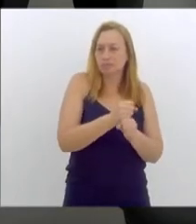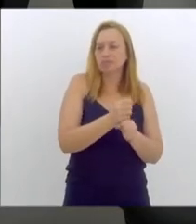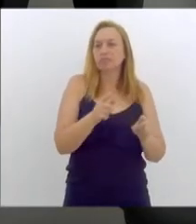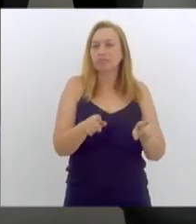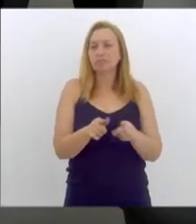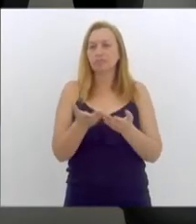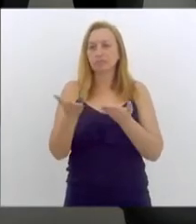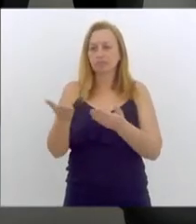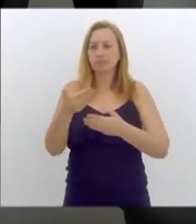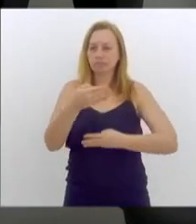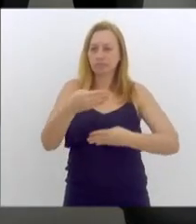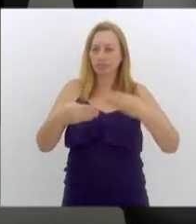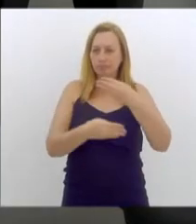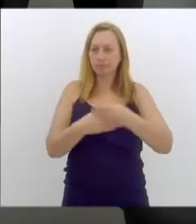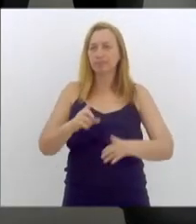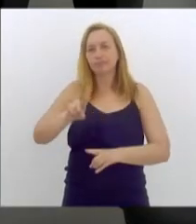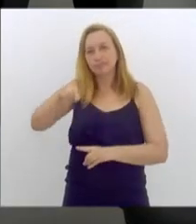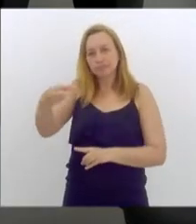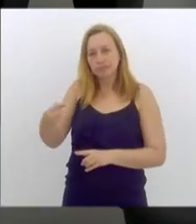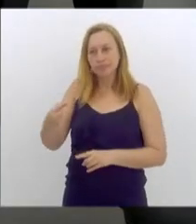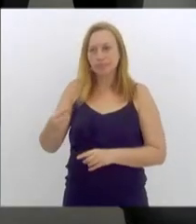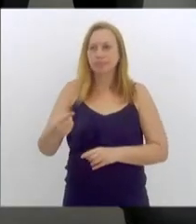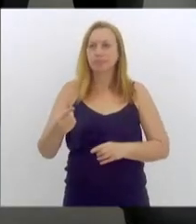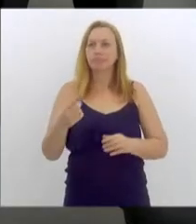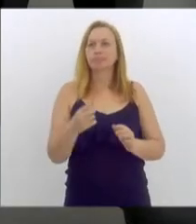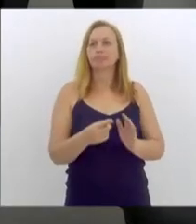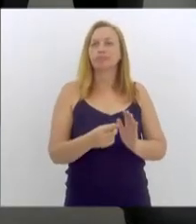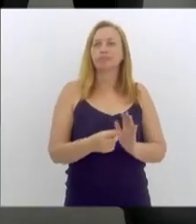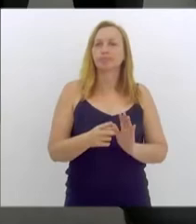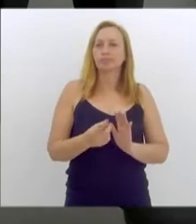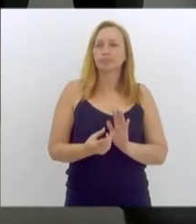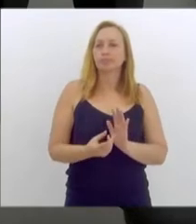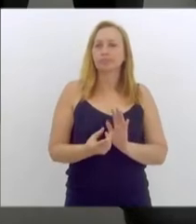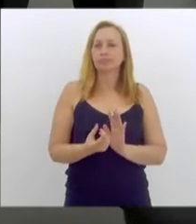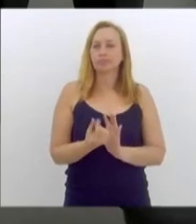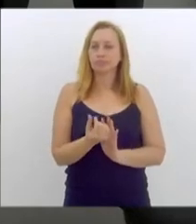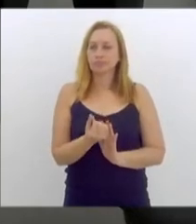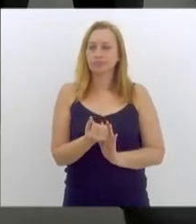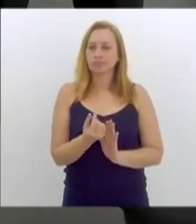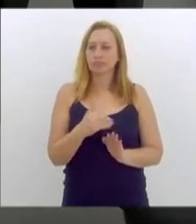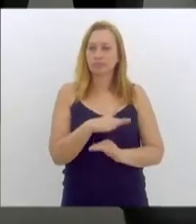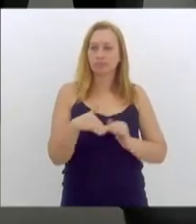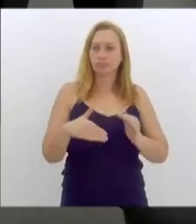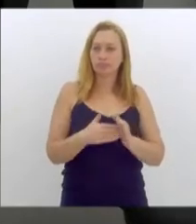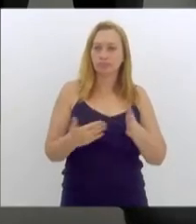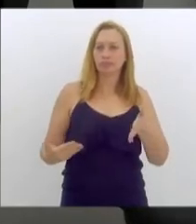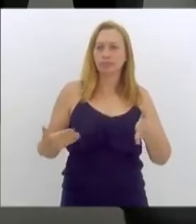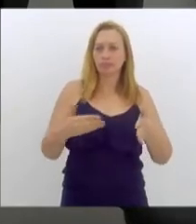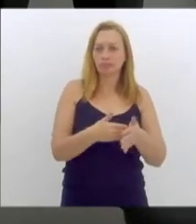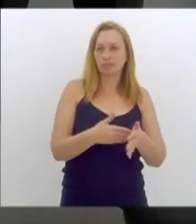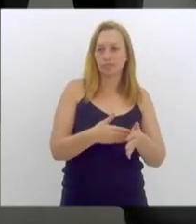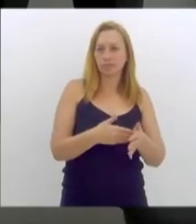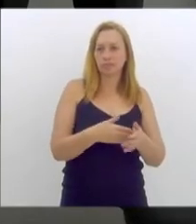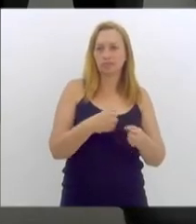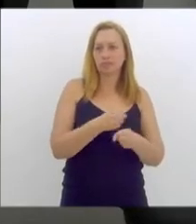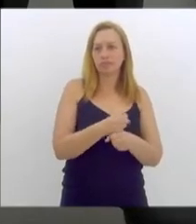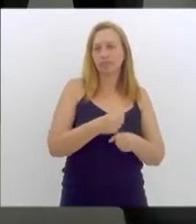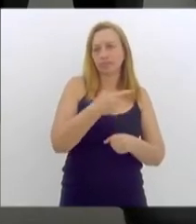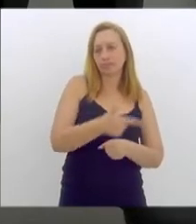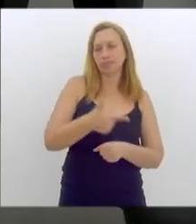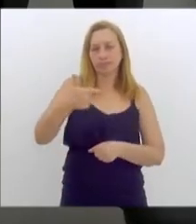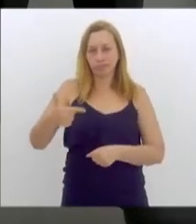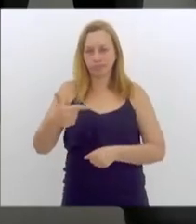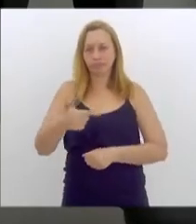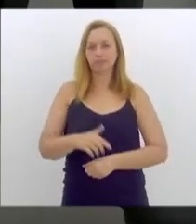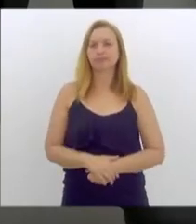slide aí a gente já traz um outro cenário com relação a receita líquida até o segundo quadrimet de 22 comparando com o até o